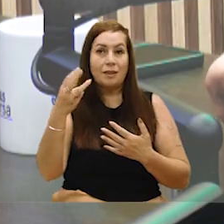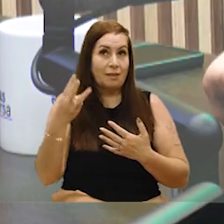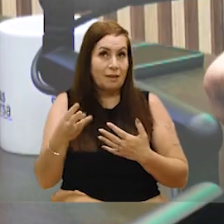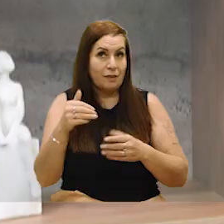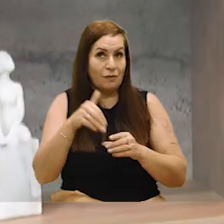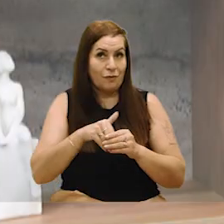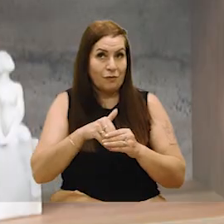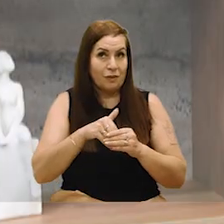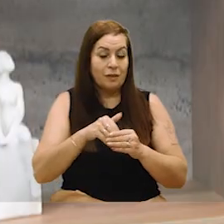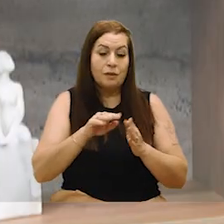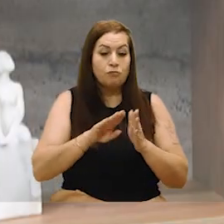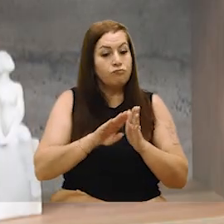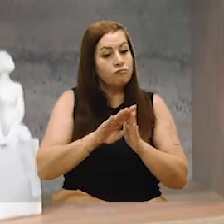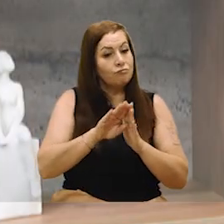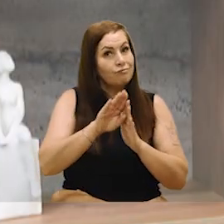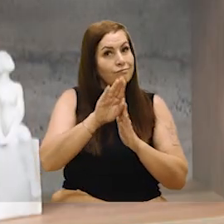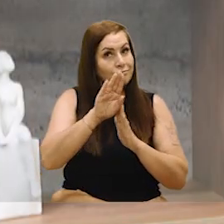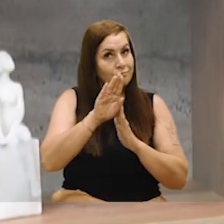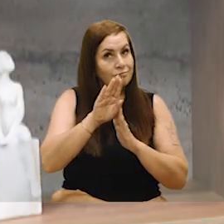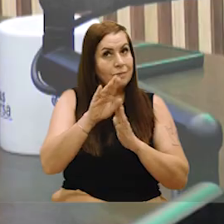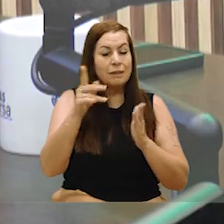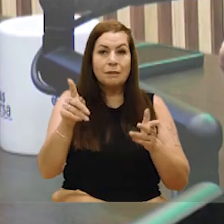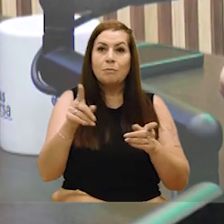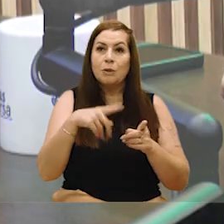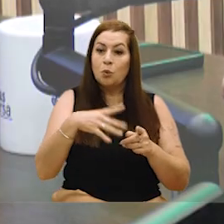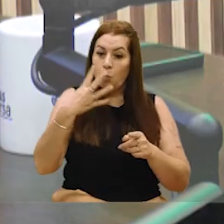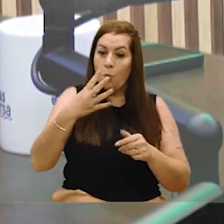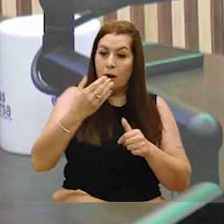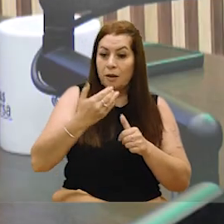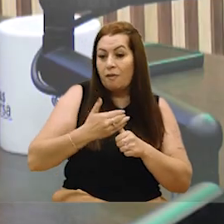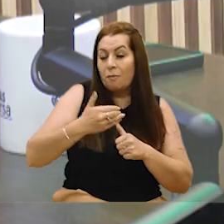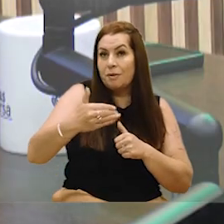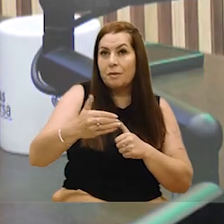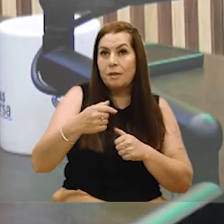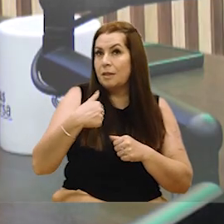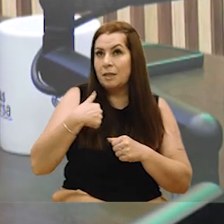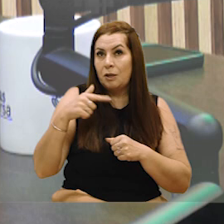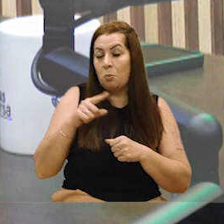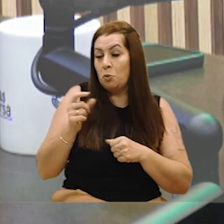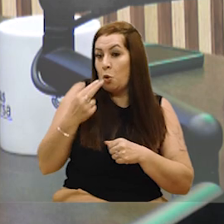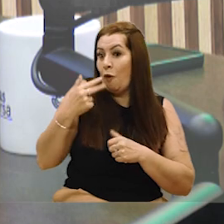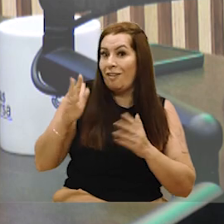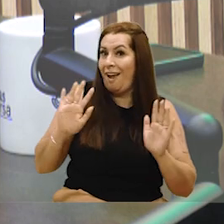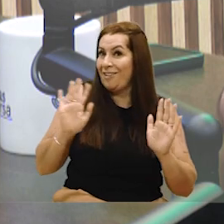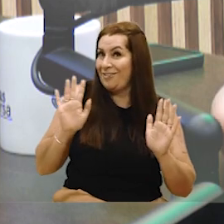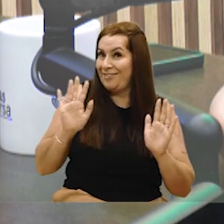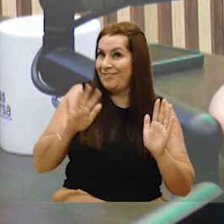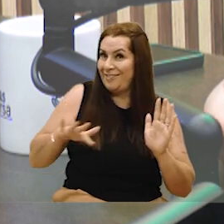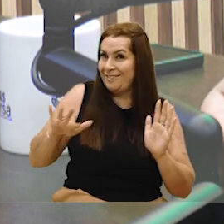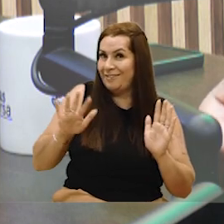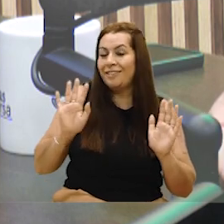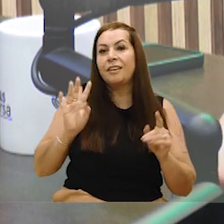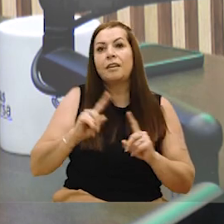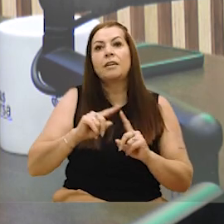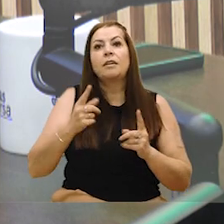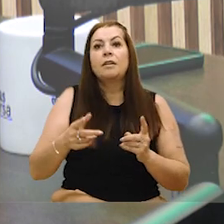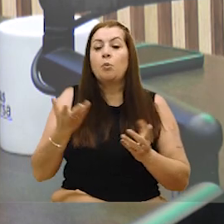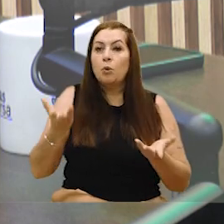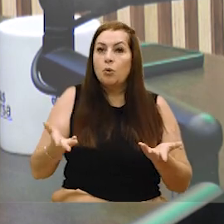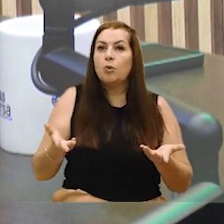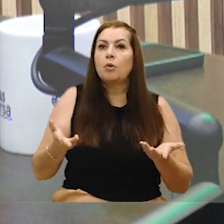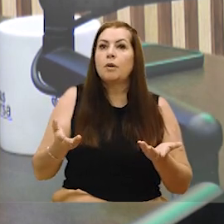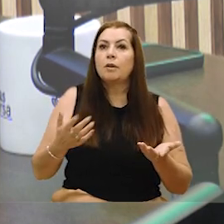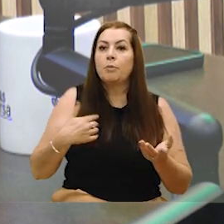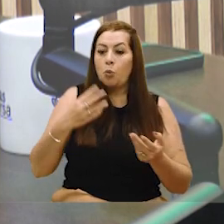3.883 votos. Vem num crescente. Né? A gente vem num crescente, mesmo estando num 4º mandato. E eu não sou mais novidade na área, né? Mas eu